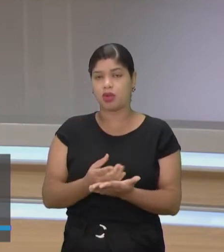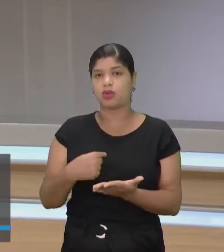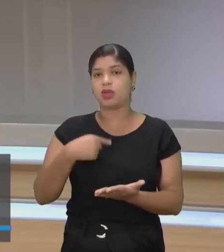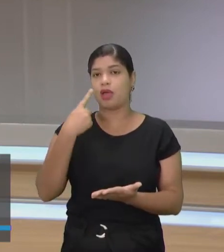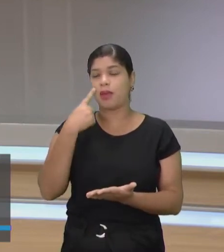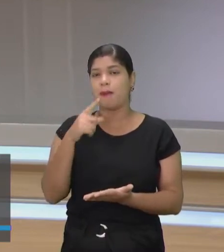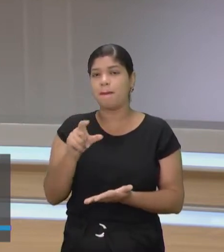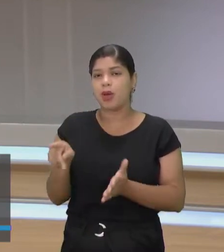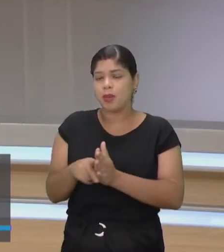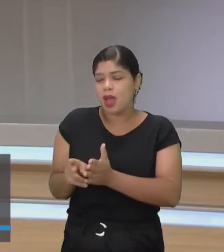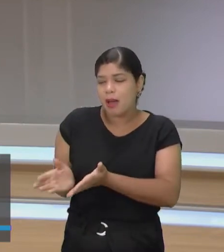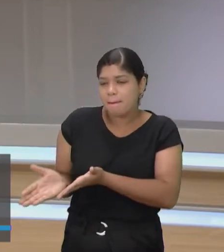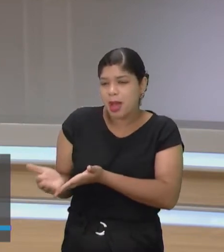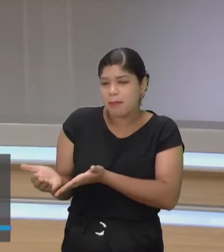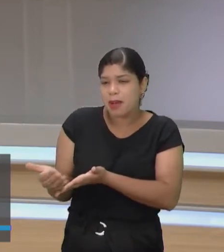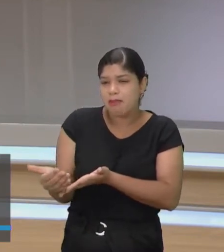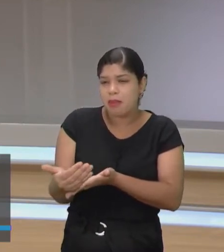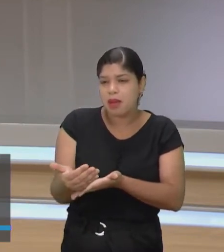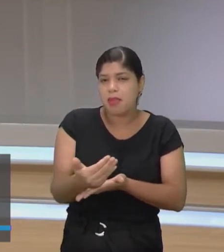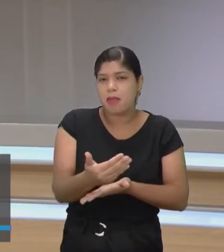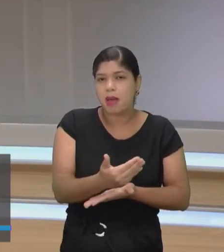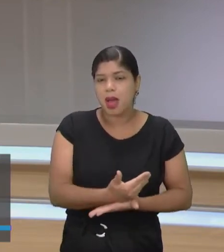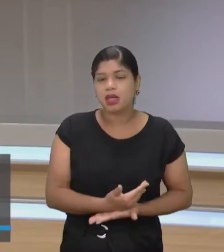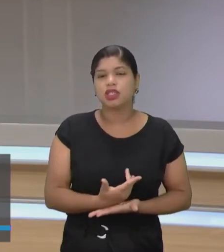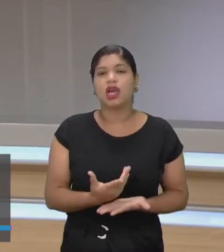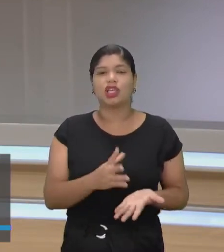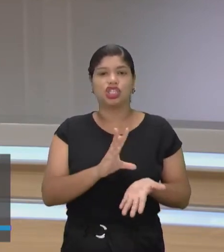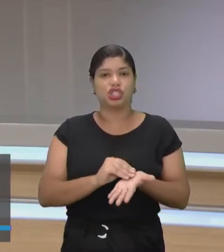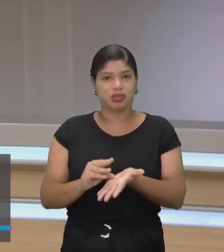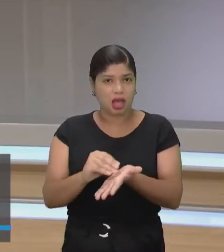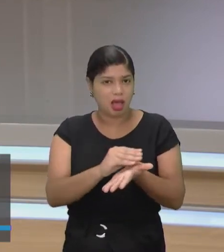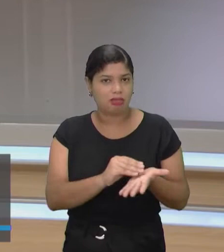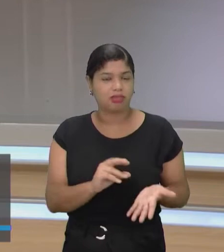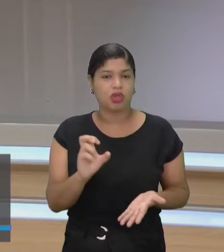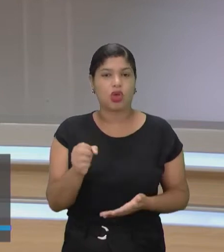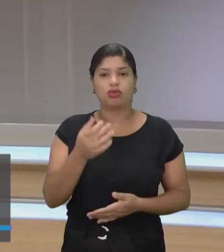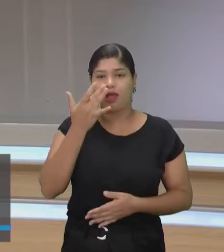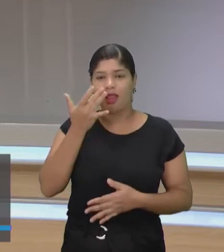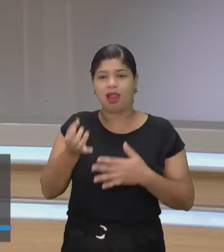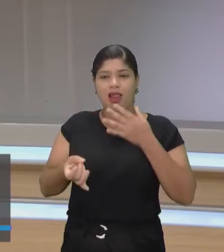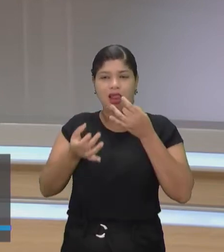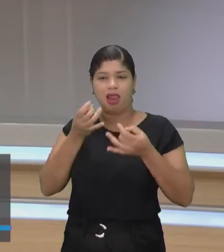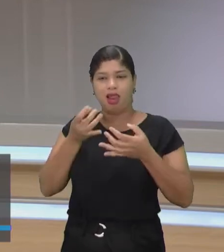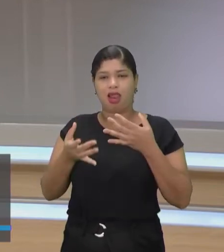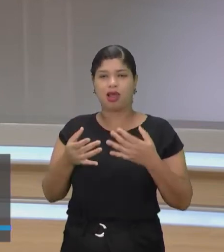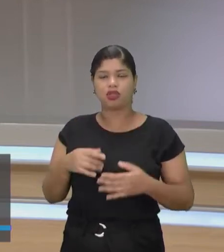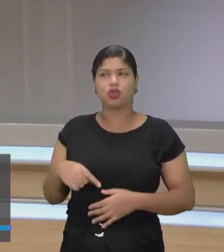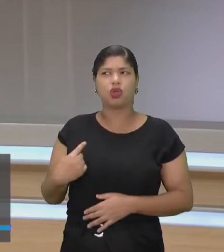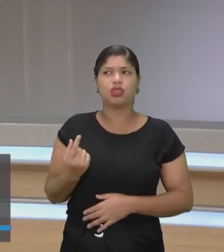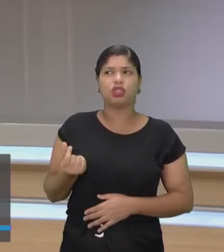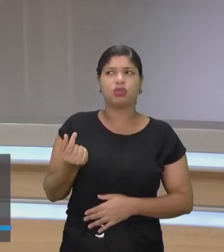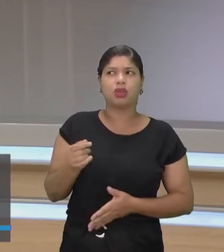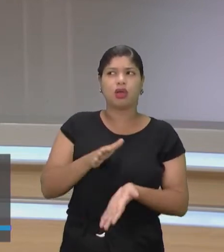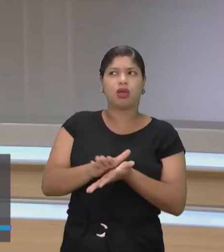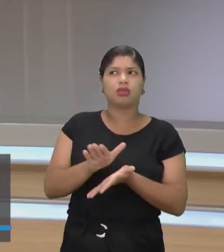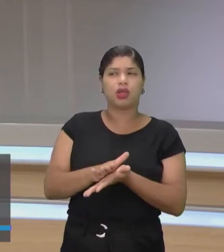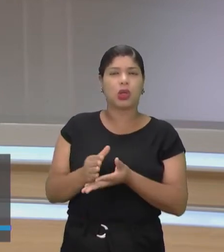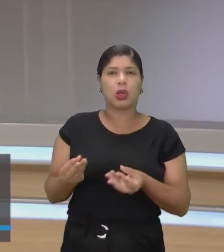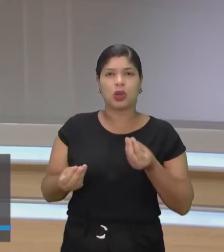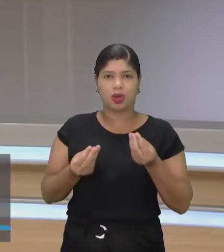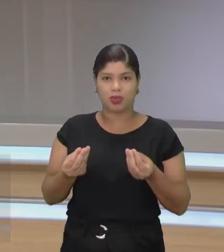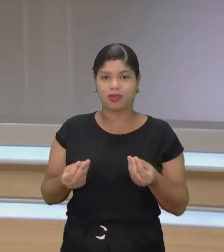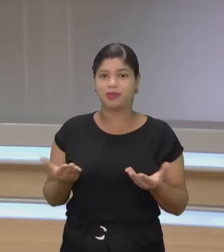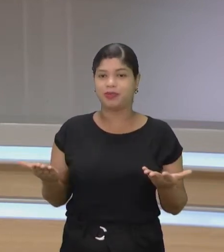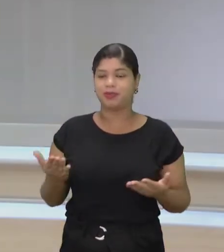coleta. Pensar nessa coleta de lixo, de dados, pensando em mensurar o quanto que a gente gasta. E agora a gente vai fazer o